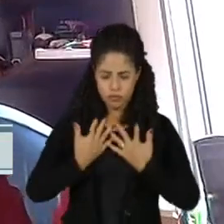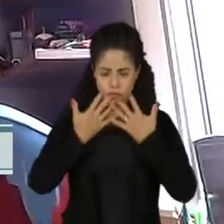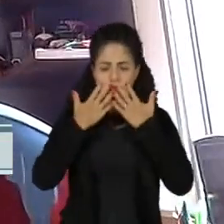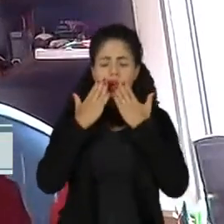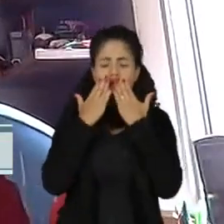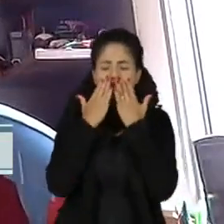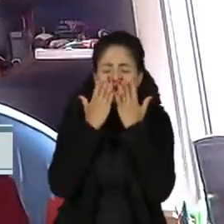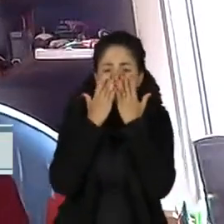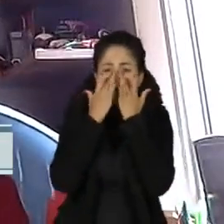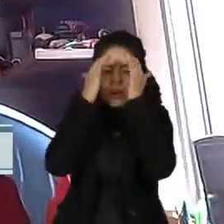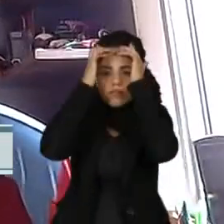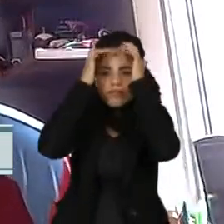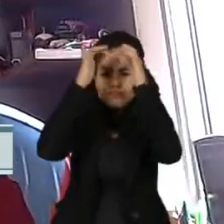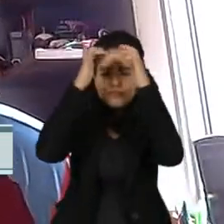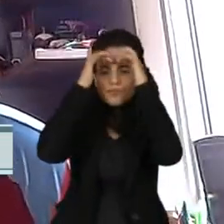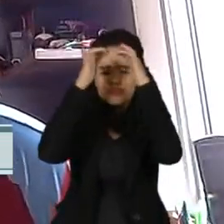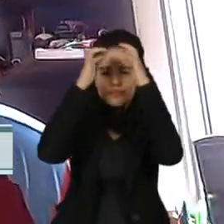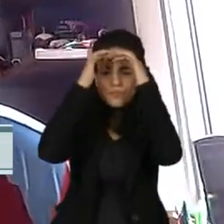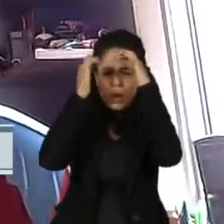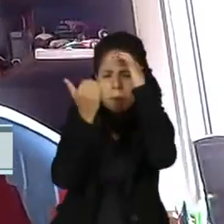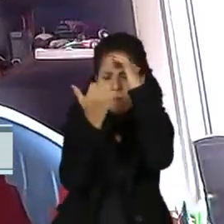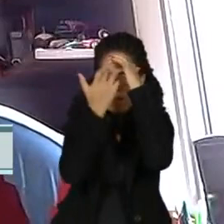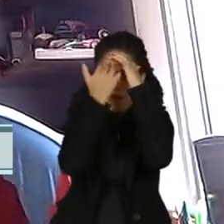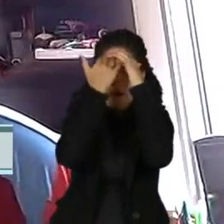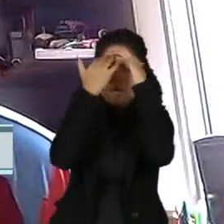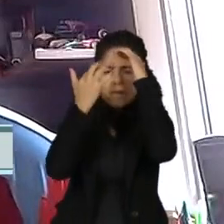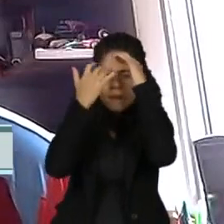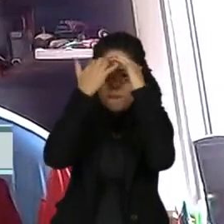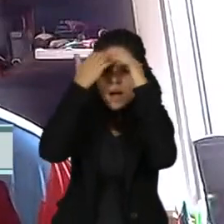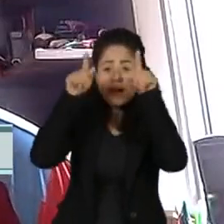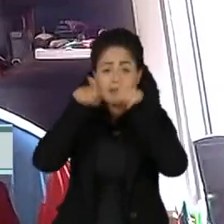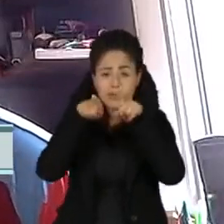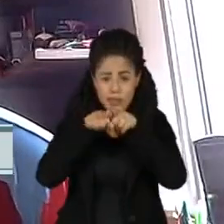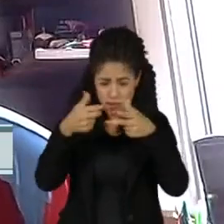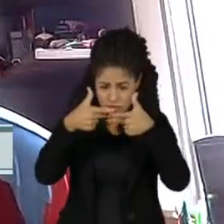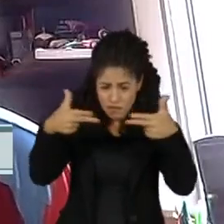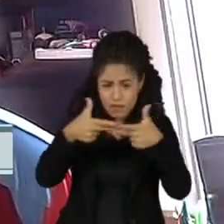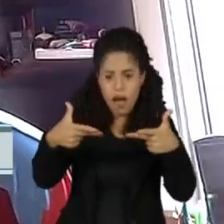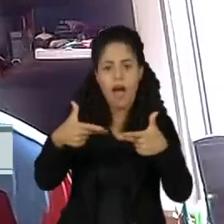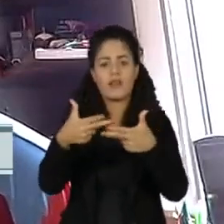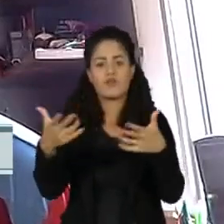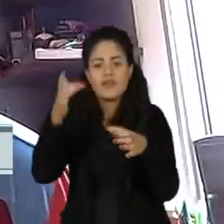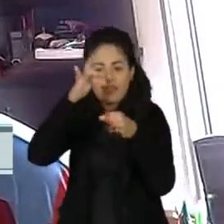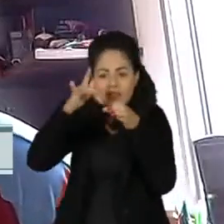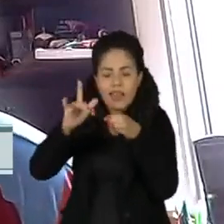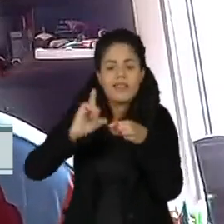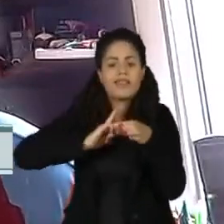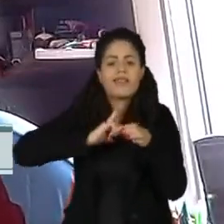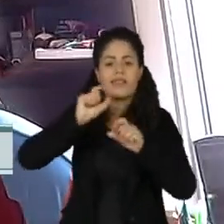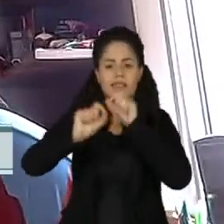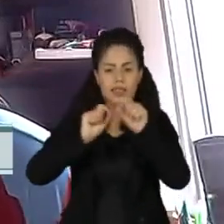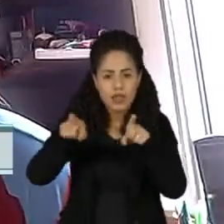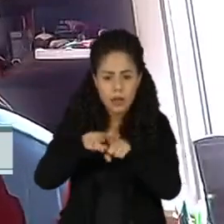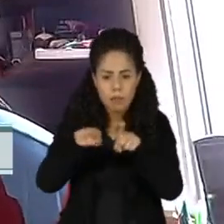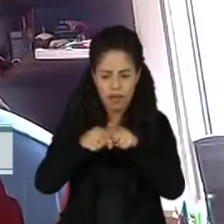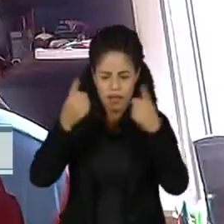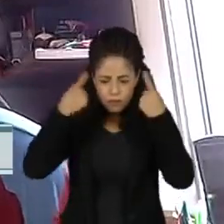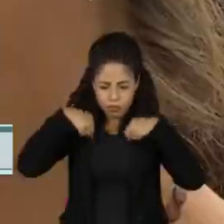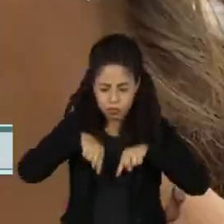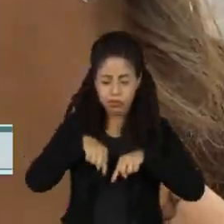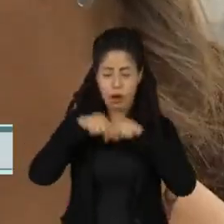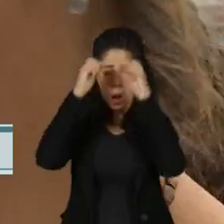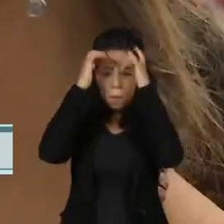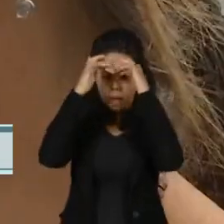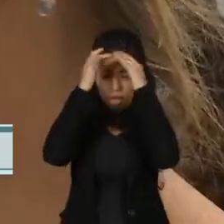sistema nervoso central, a aumento de deposição de proteínas que estão associadas a mecanismos de degeneração dos